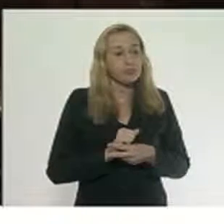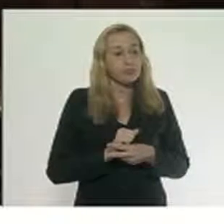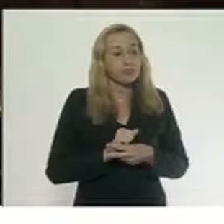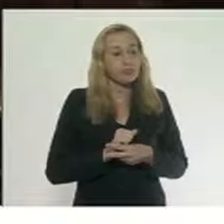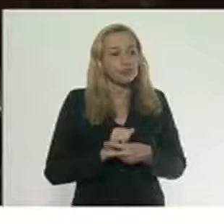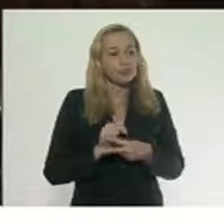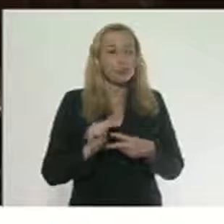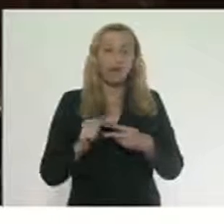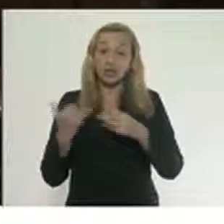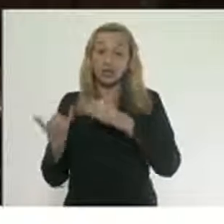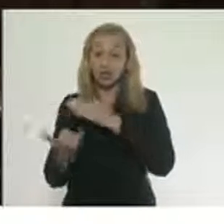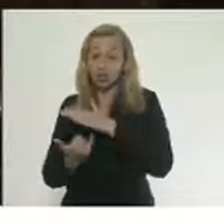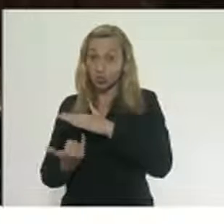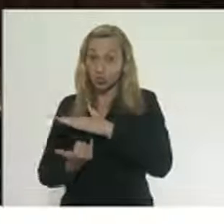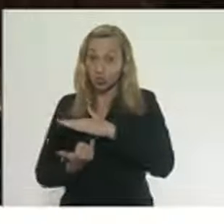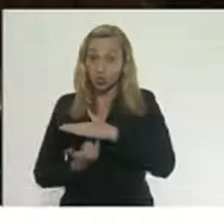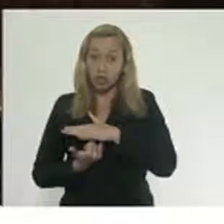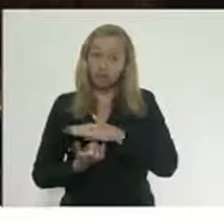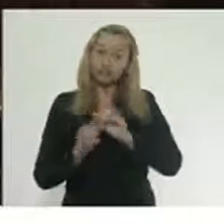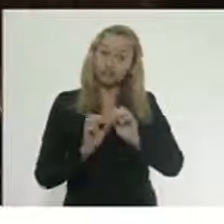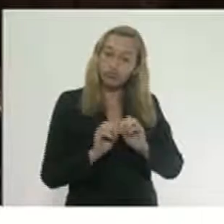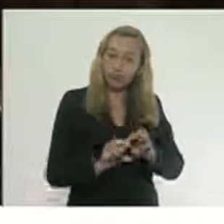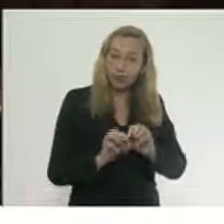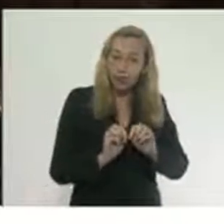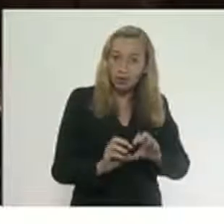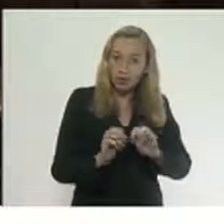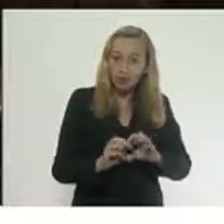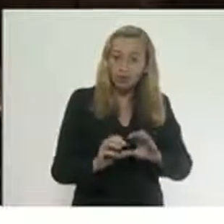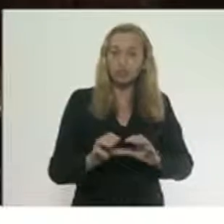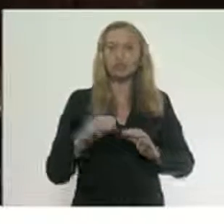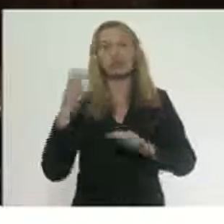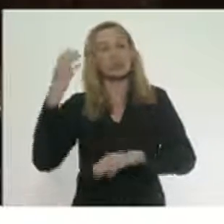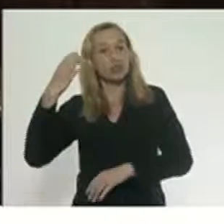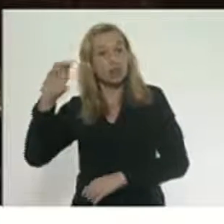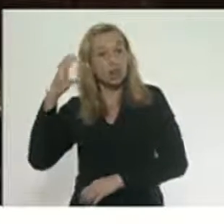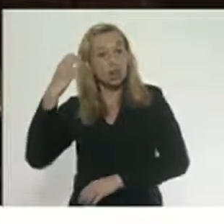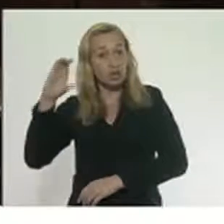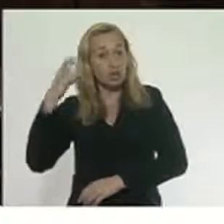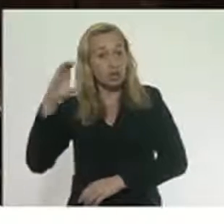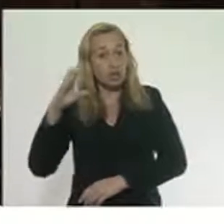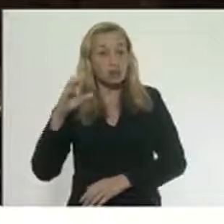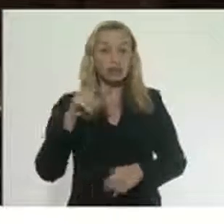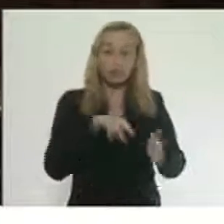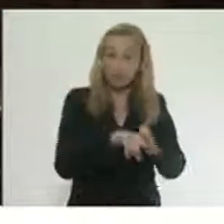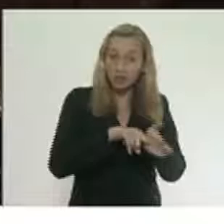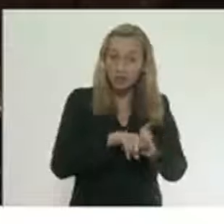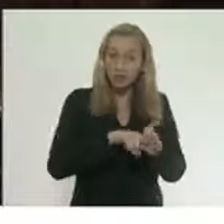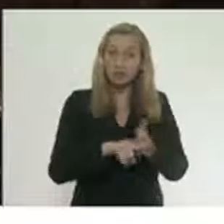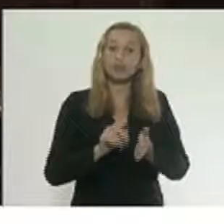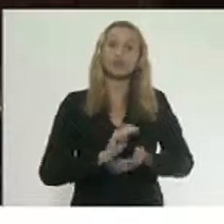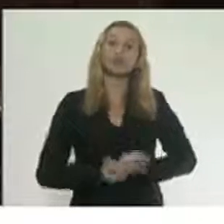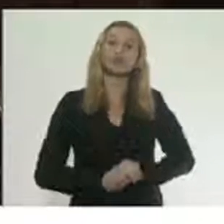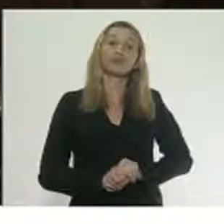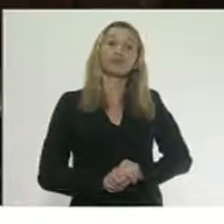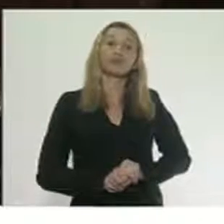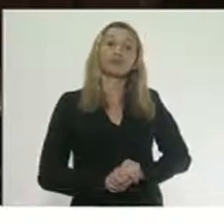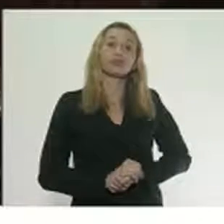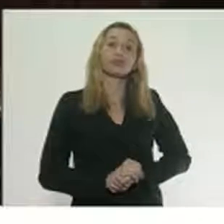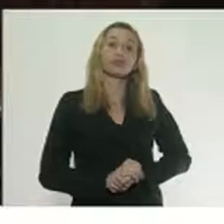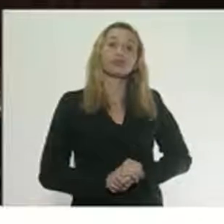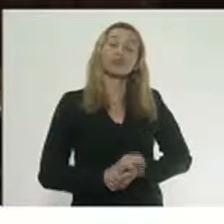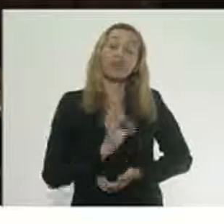as instituições de educação, de ciência e de pesquisa